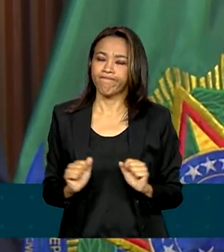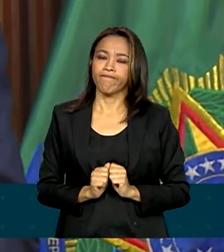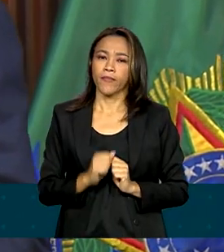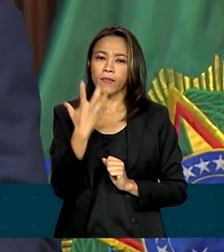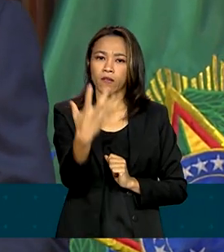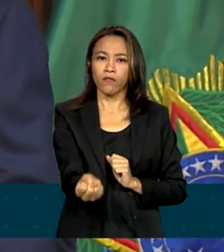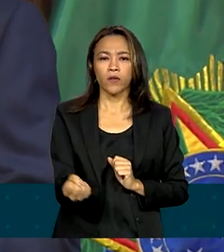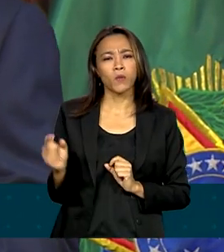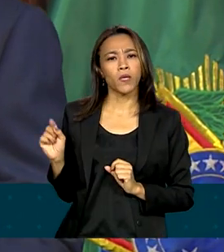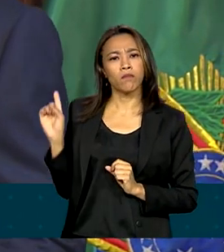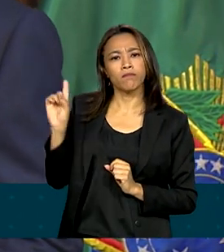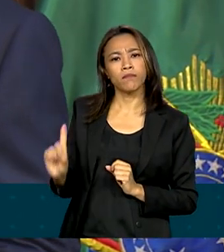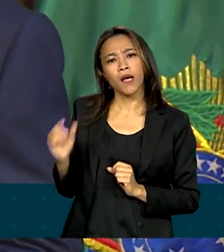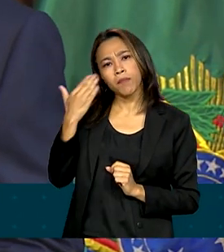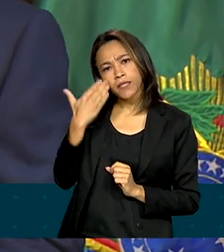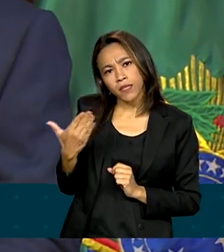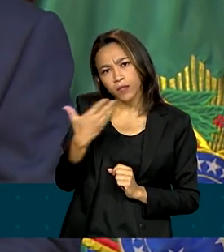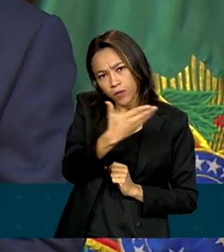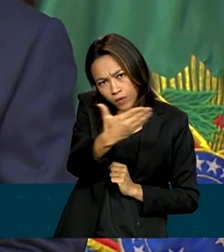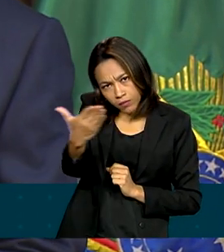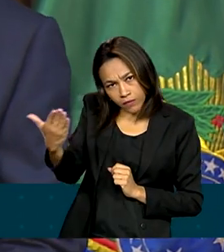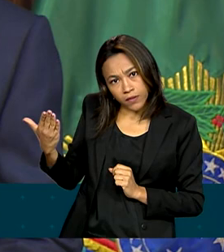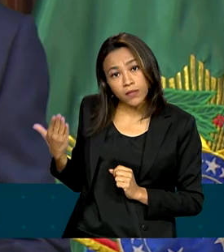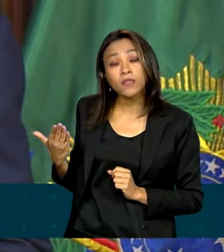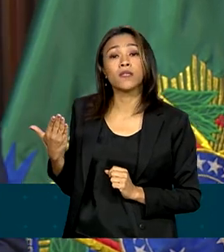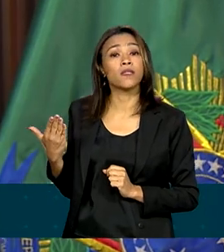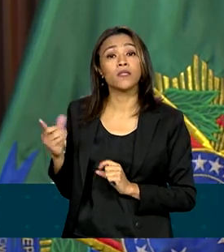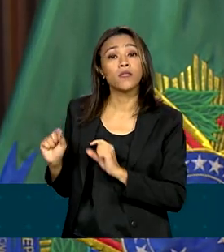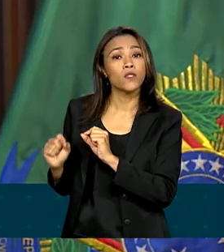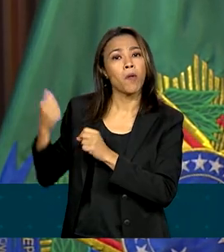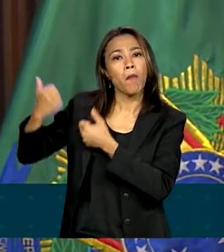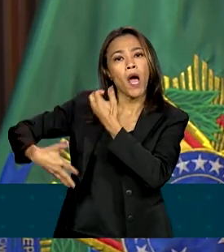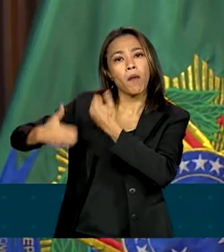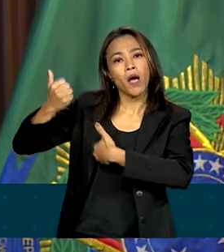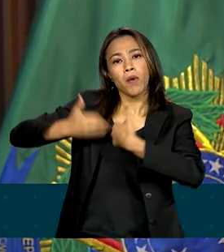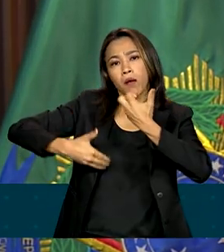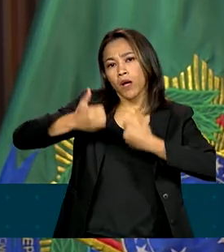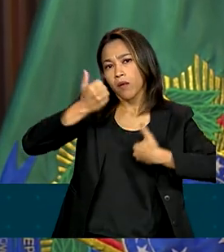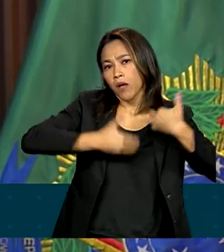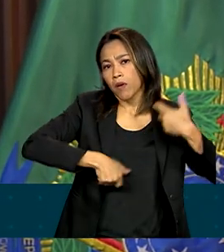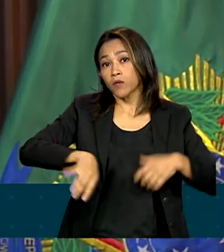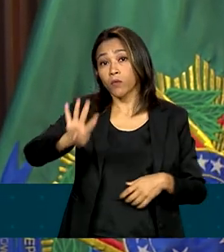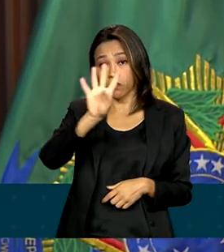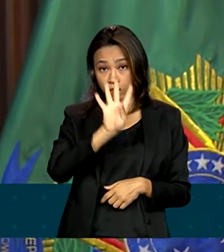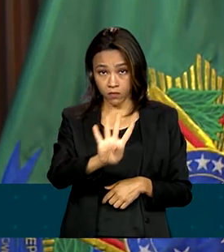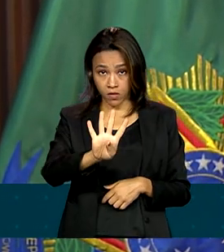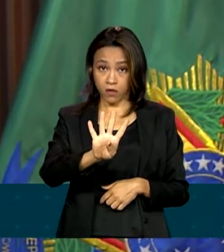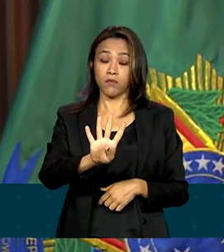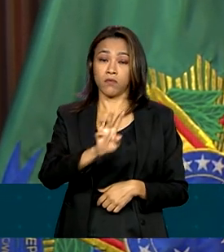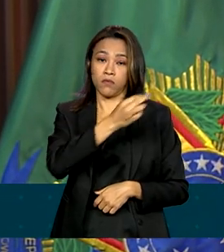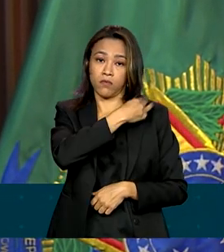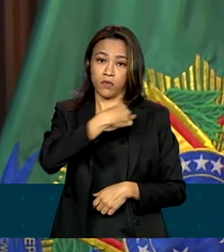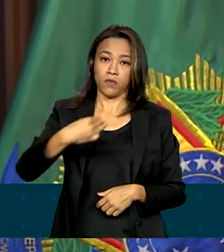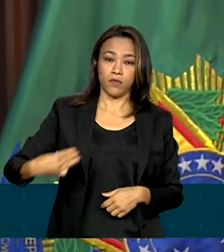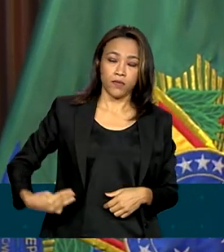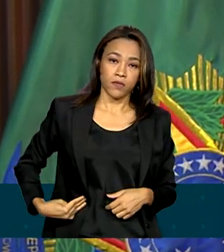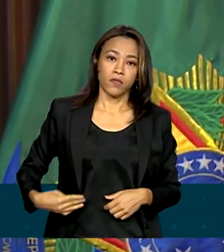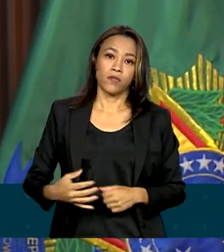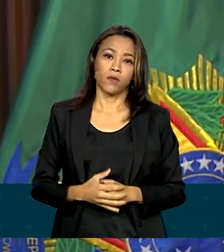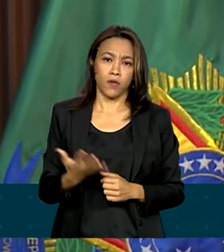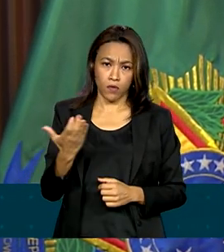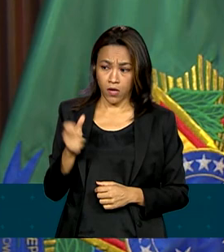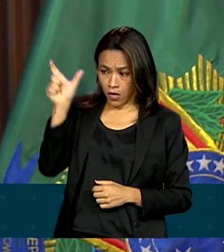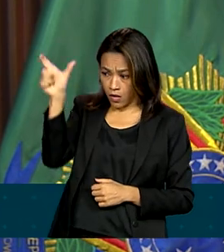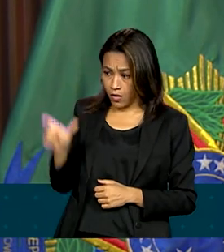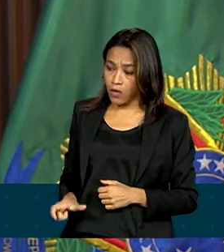fazer apresentações de alguma coisa para vocês, com os ministros que vão falar, são 4 ministros. Eu quero que o